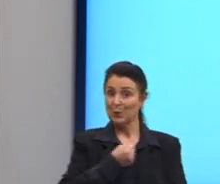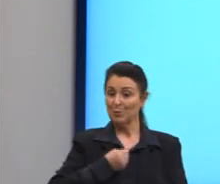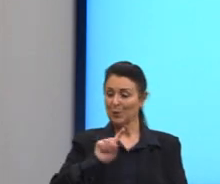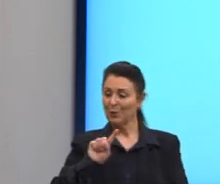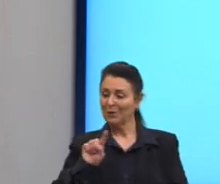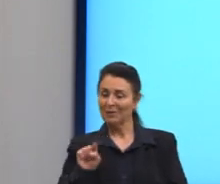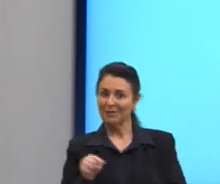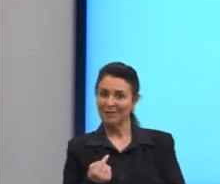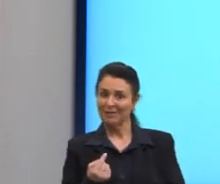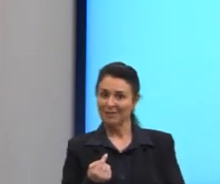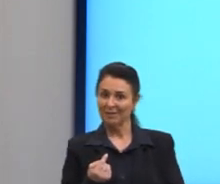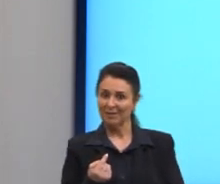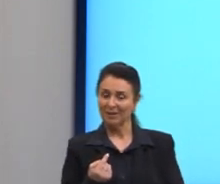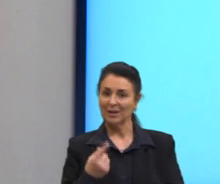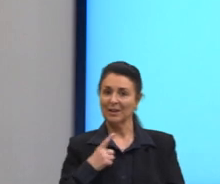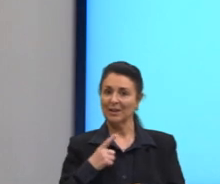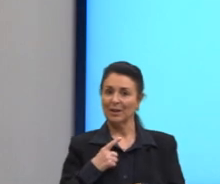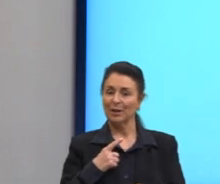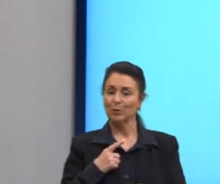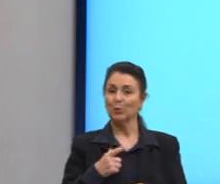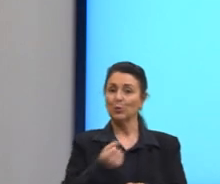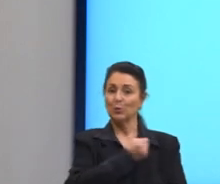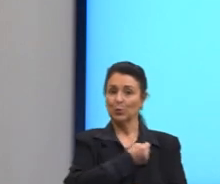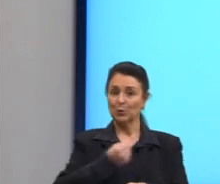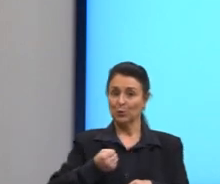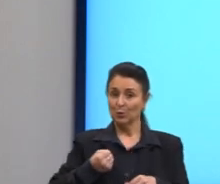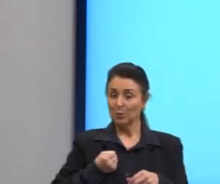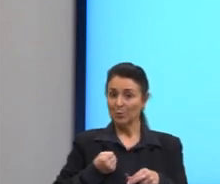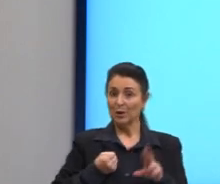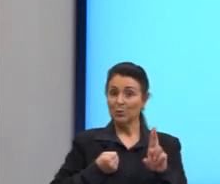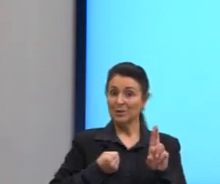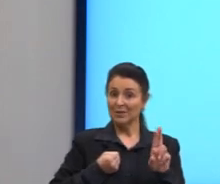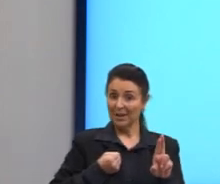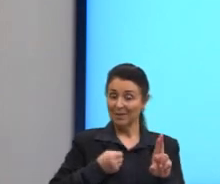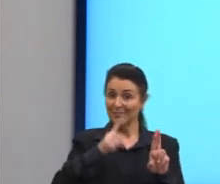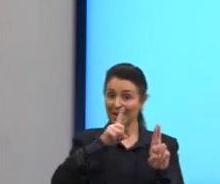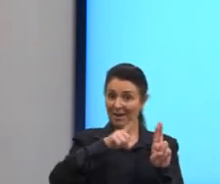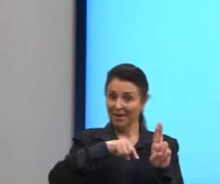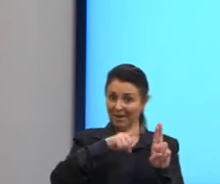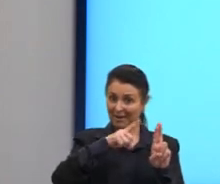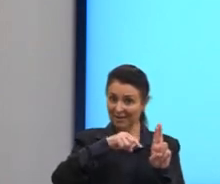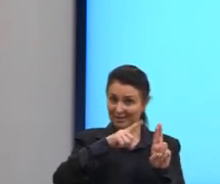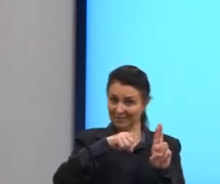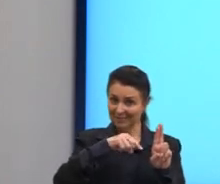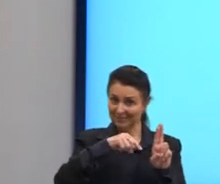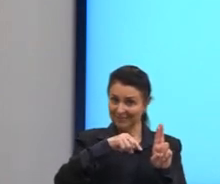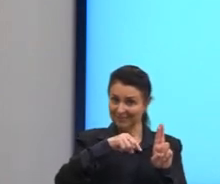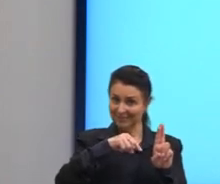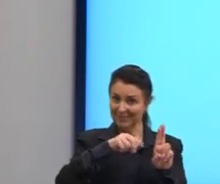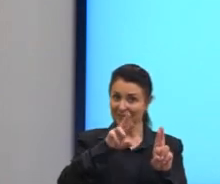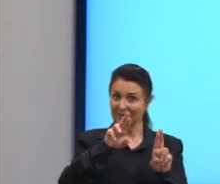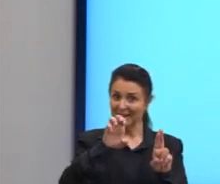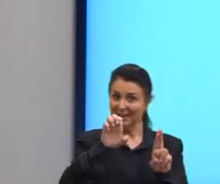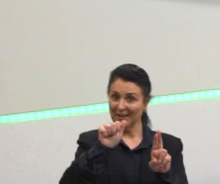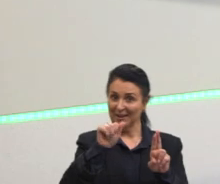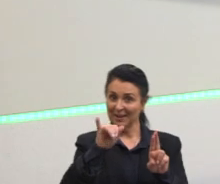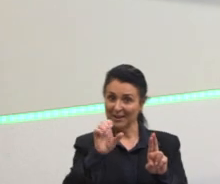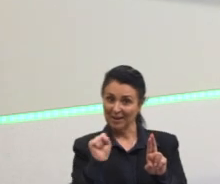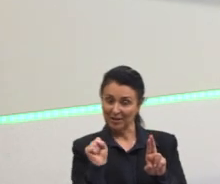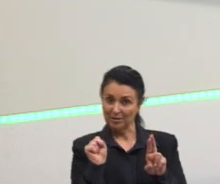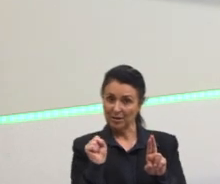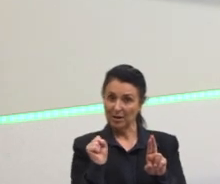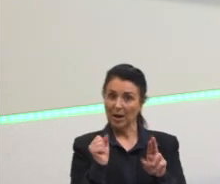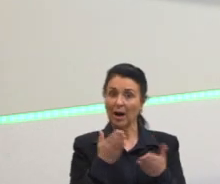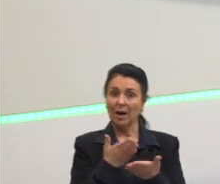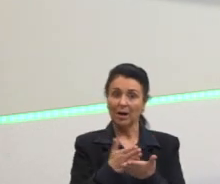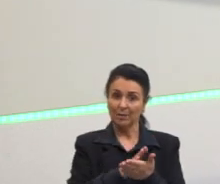ao conjunto dos números reais então o objetivo aqui era determinar então se a média resultante da